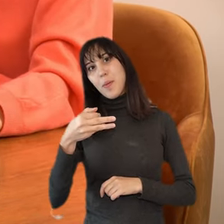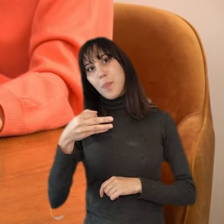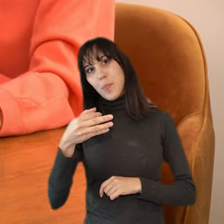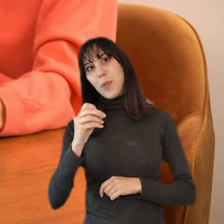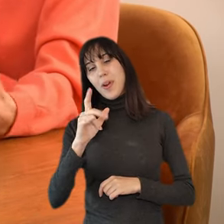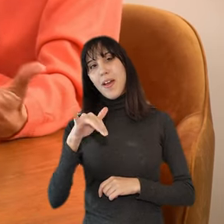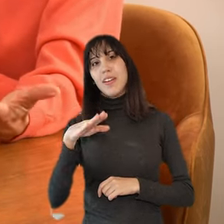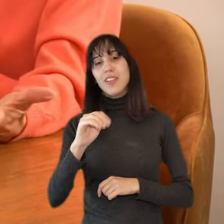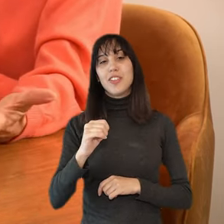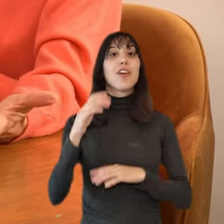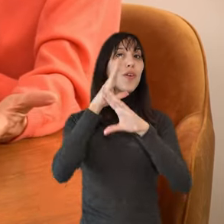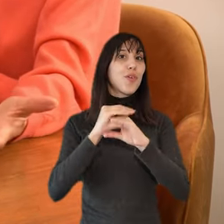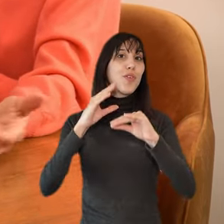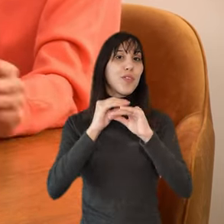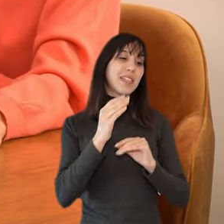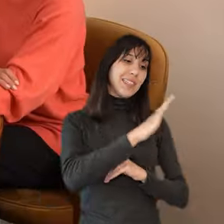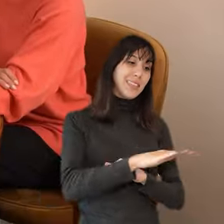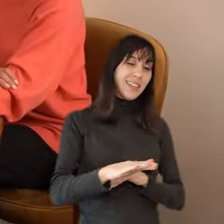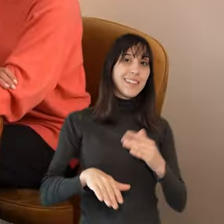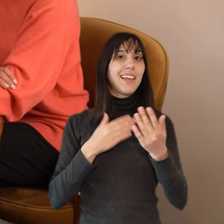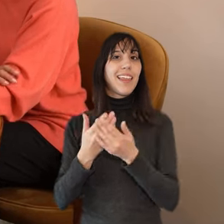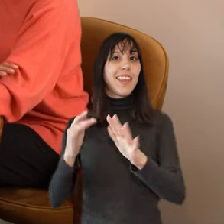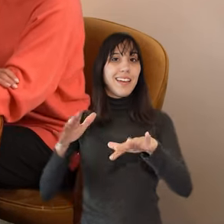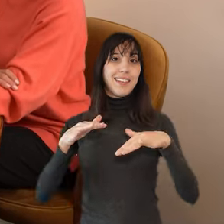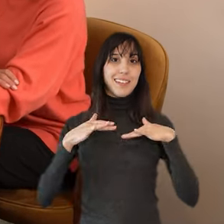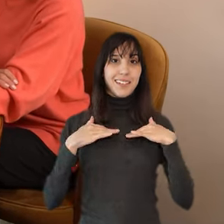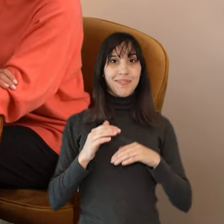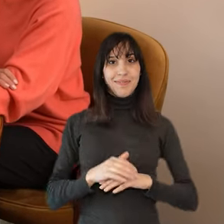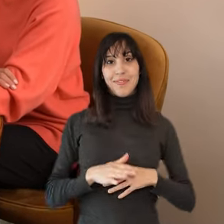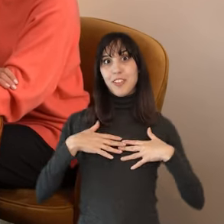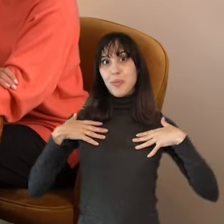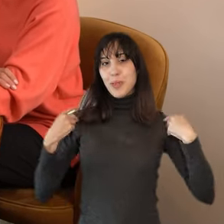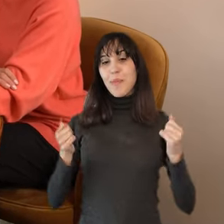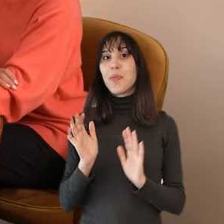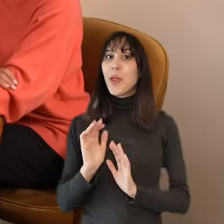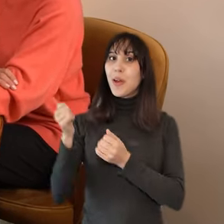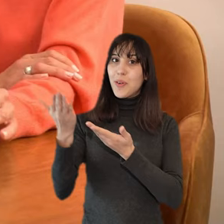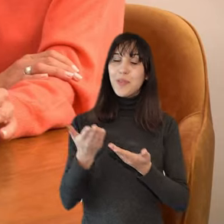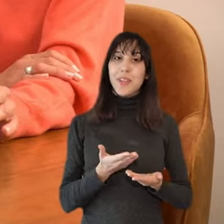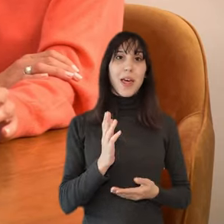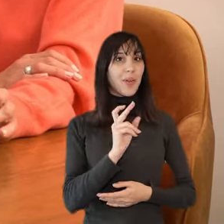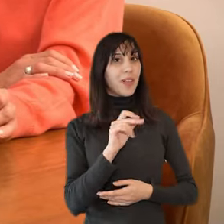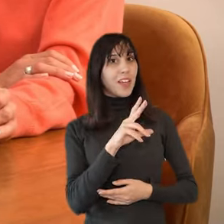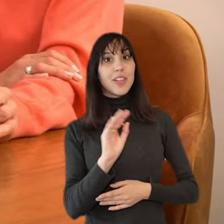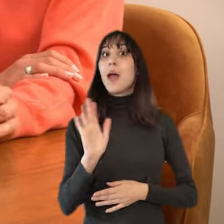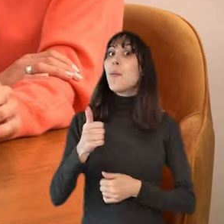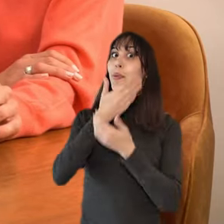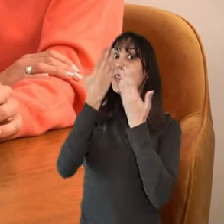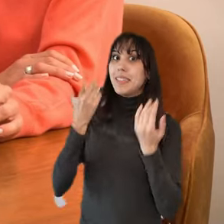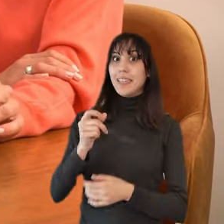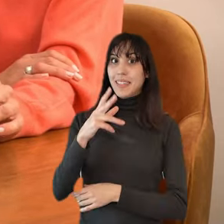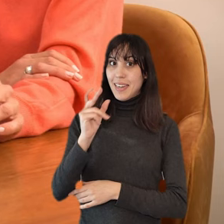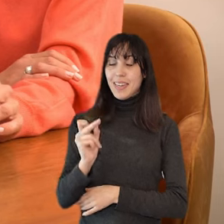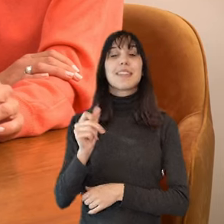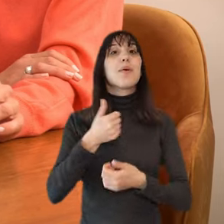espiritualidade hoje temos aqui uma convidada Olá Ângela Bom dia Teresa Bom dia Portugal